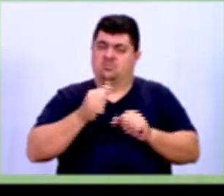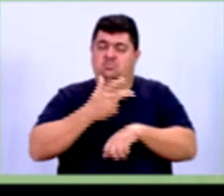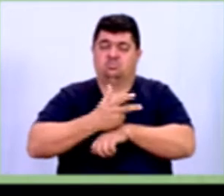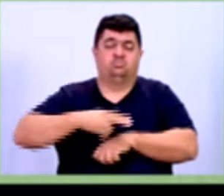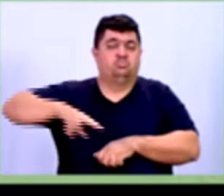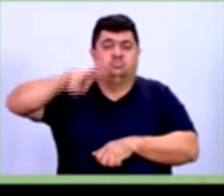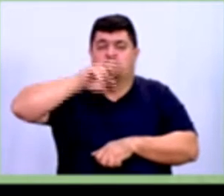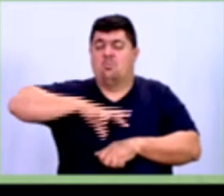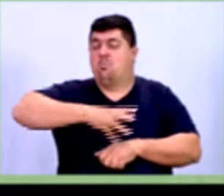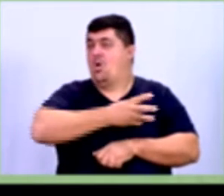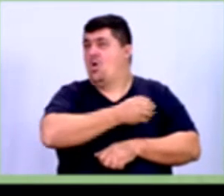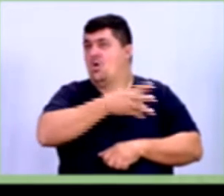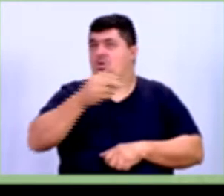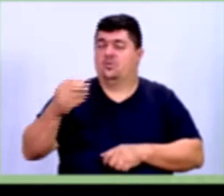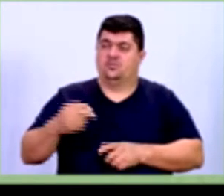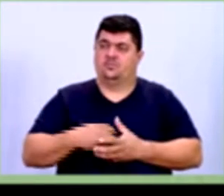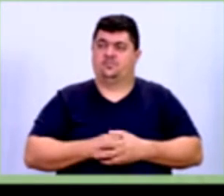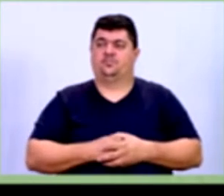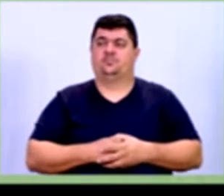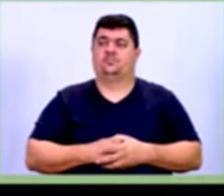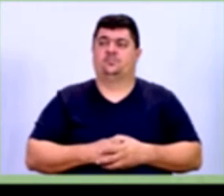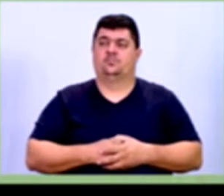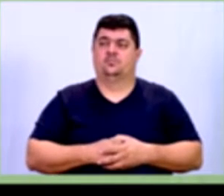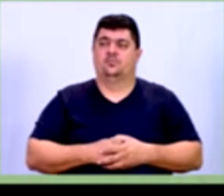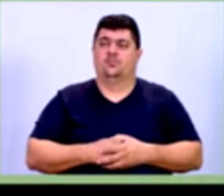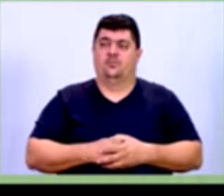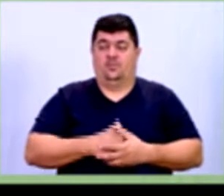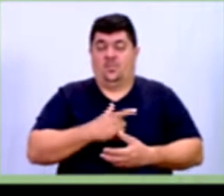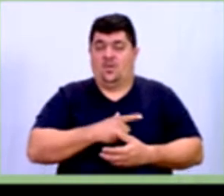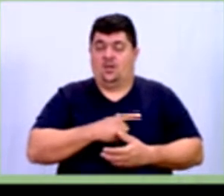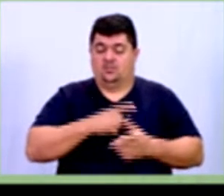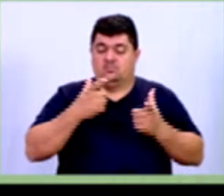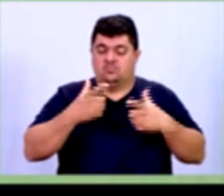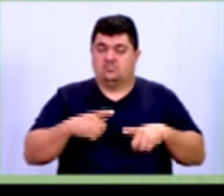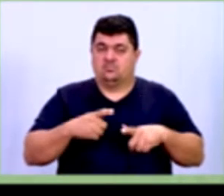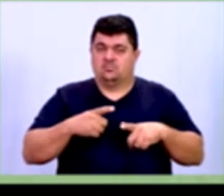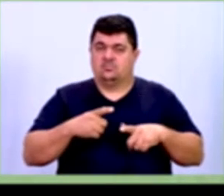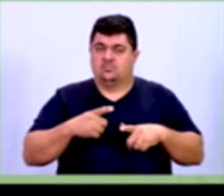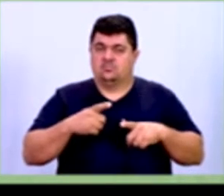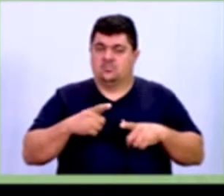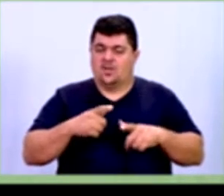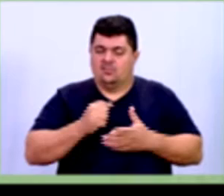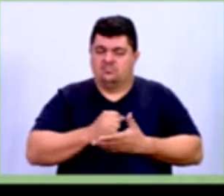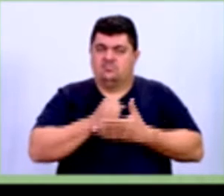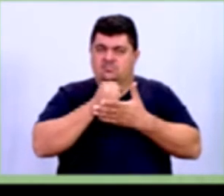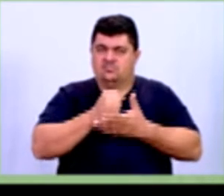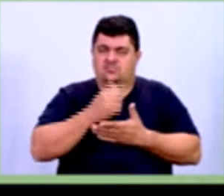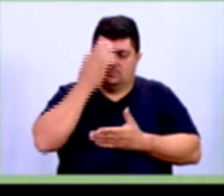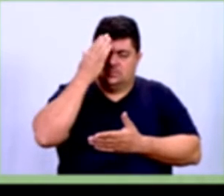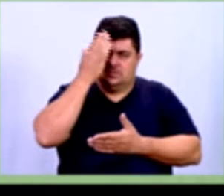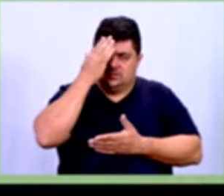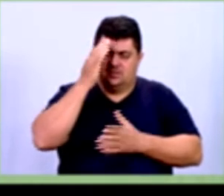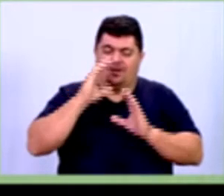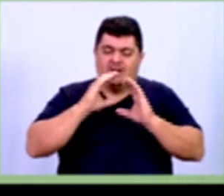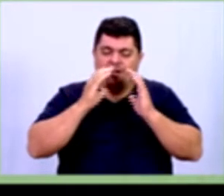audiovisuais. Nós temos aqui um canal que pode ajudar você, professor, a entender mais sobre